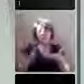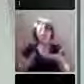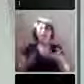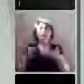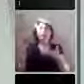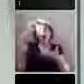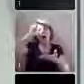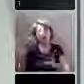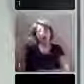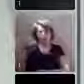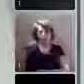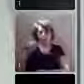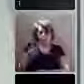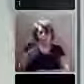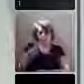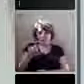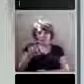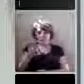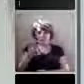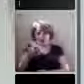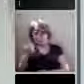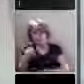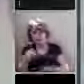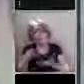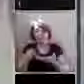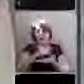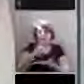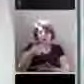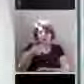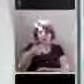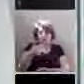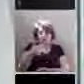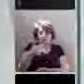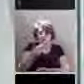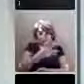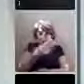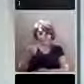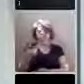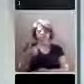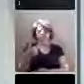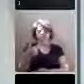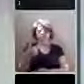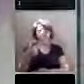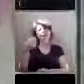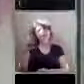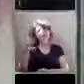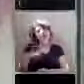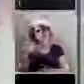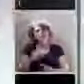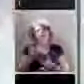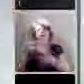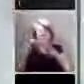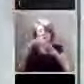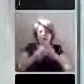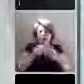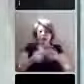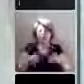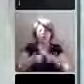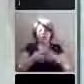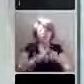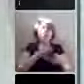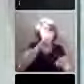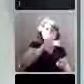a metalexicografia brasileira, na página 32, ainda é modesta, embora já tenha história. Desconsiderando a produção portuguesa, que